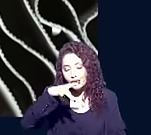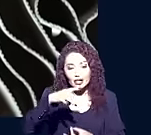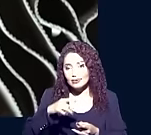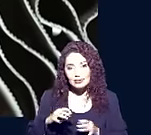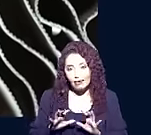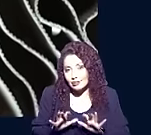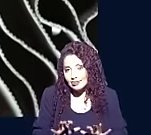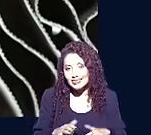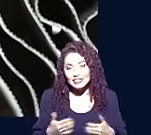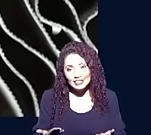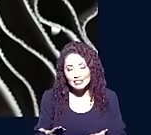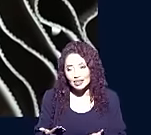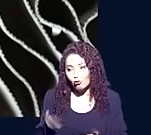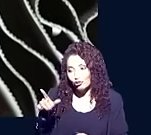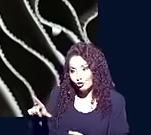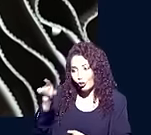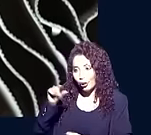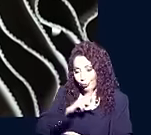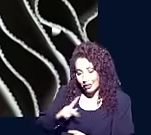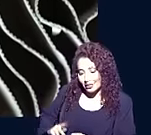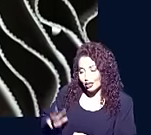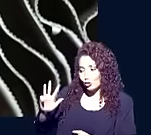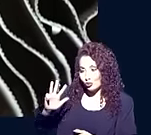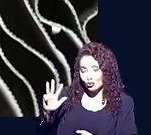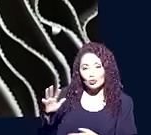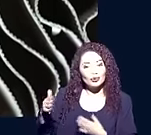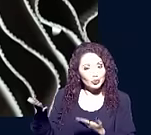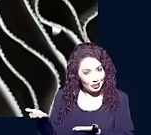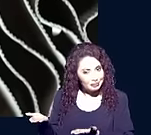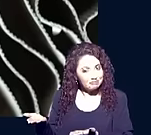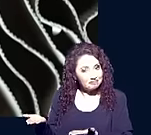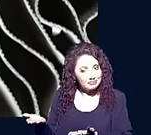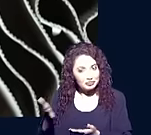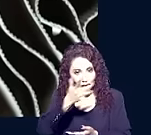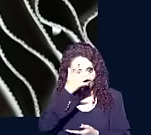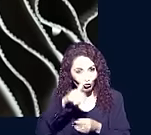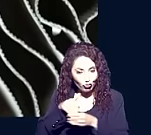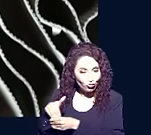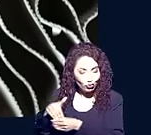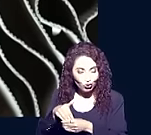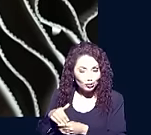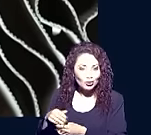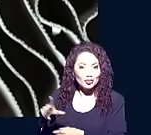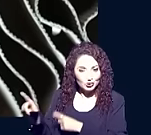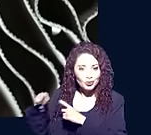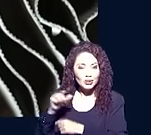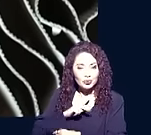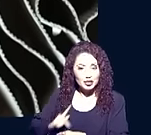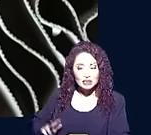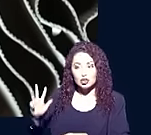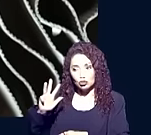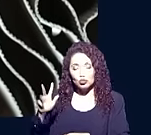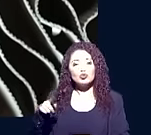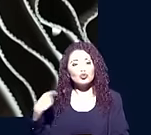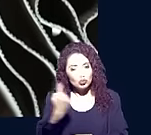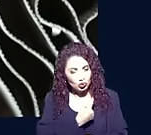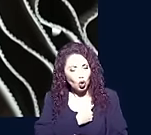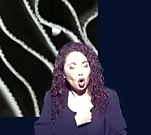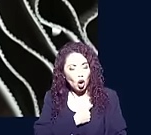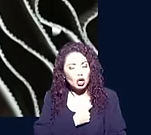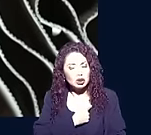presidente Lula nós somos naquela oportunidade a primeira Autoridade política que reconheceu a vitória